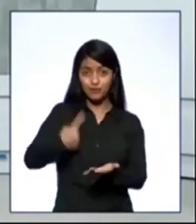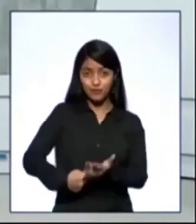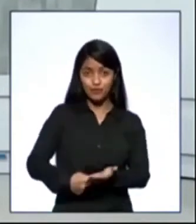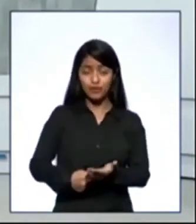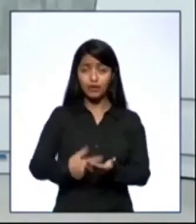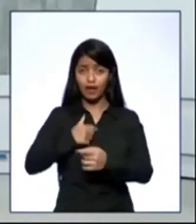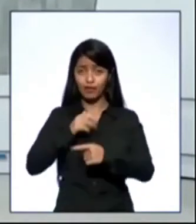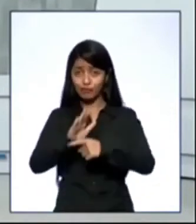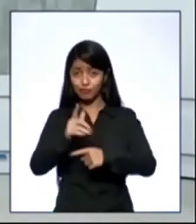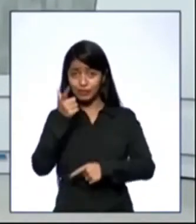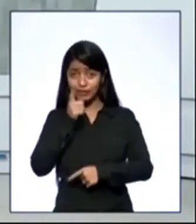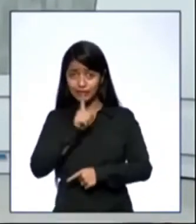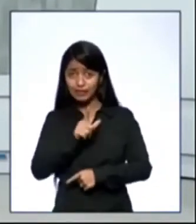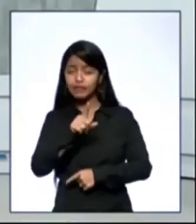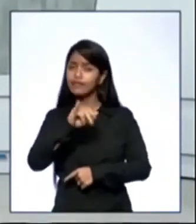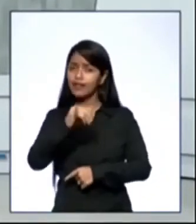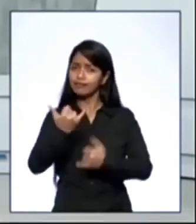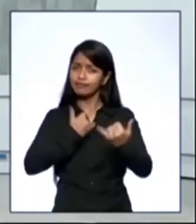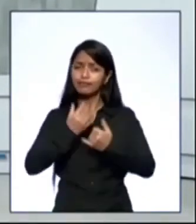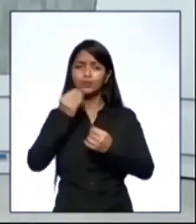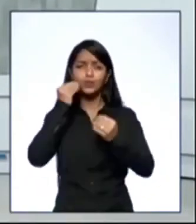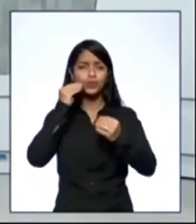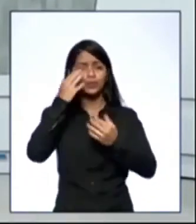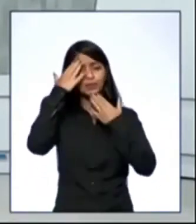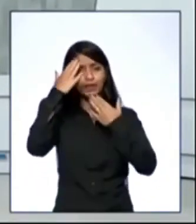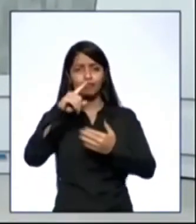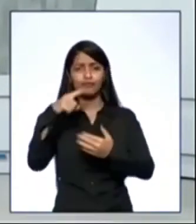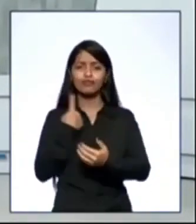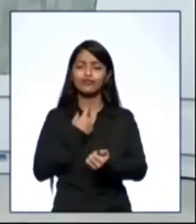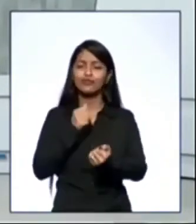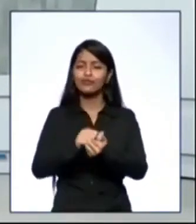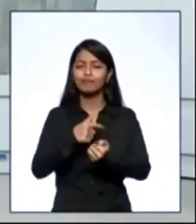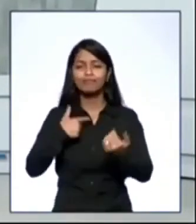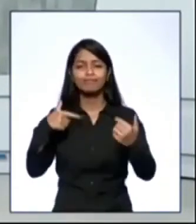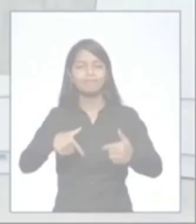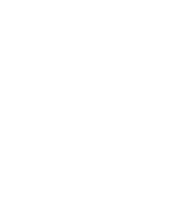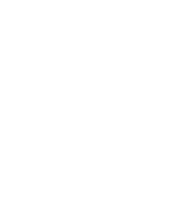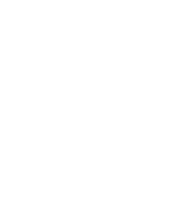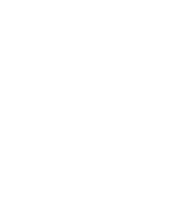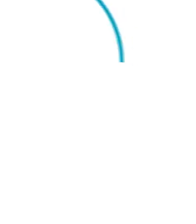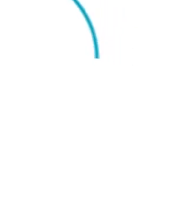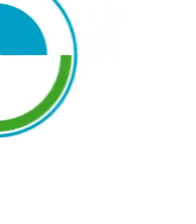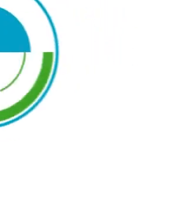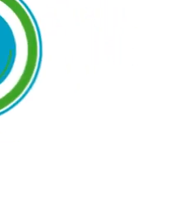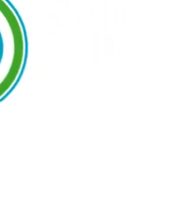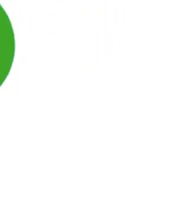Consegui te ajudar? Vai me falando. Um beijo, obrigado, gente. Tamo junto. Uma honra estar aqui. Beijão.